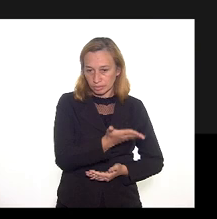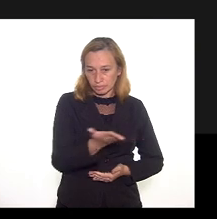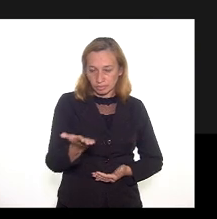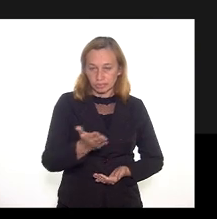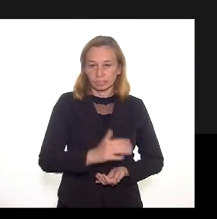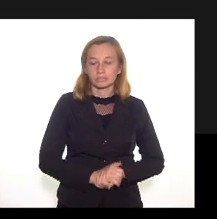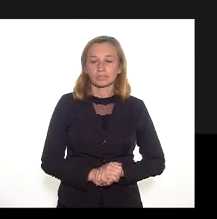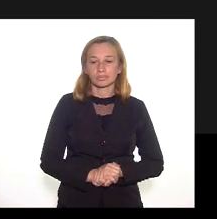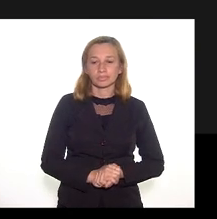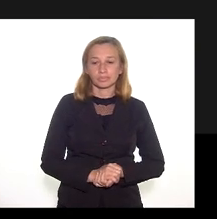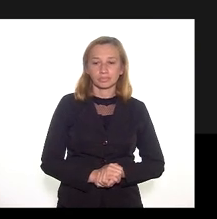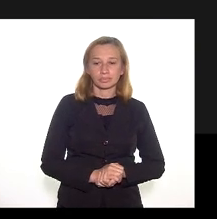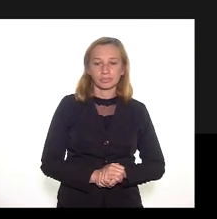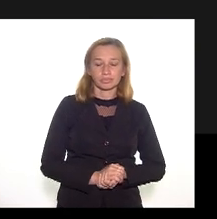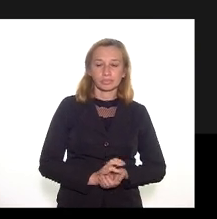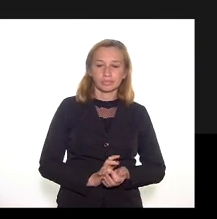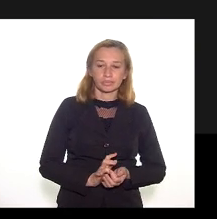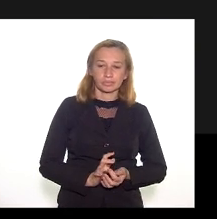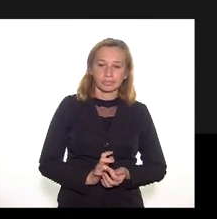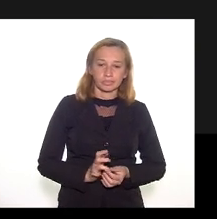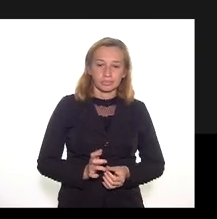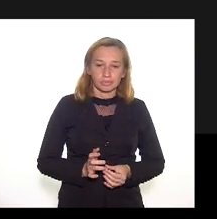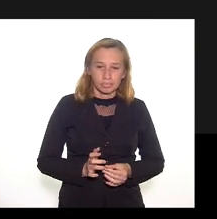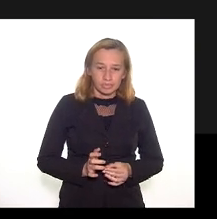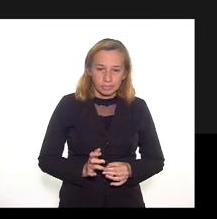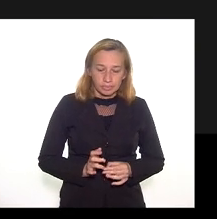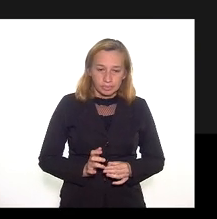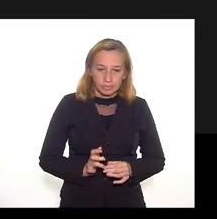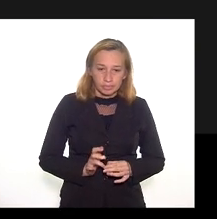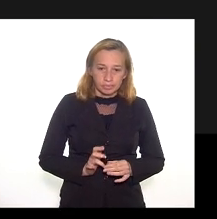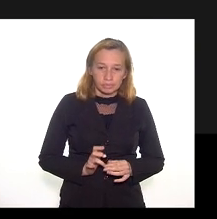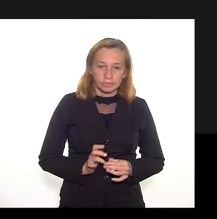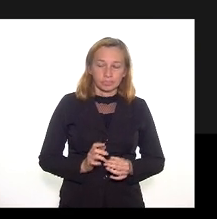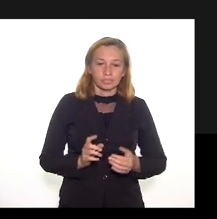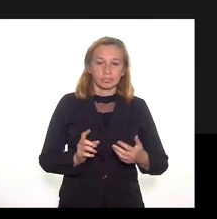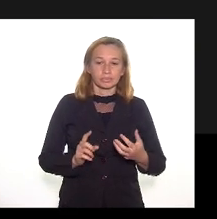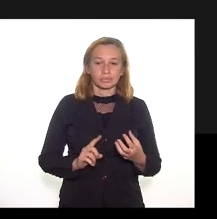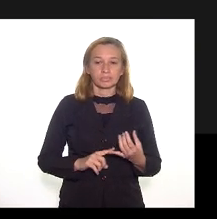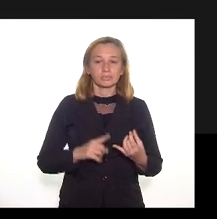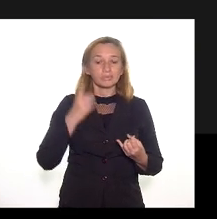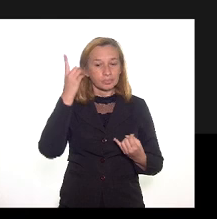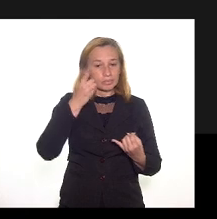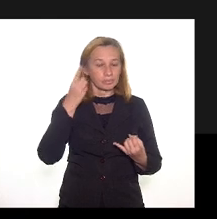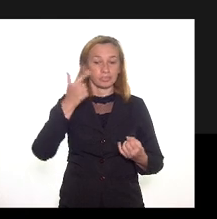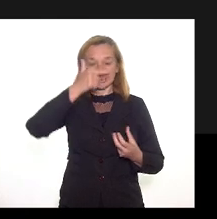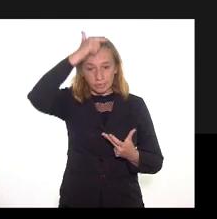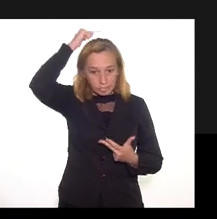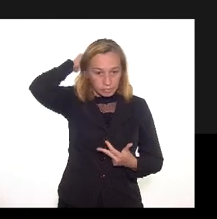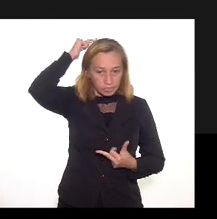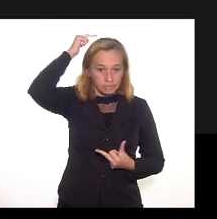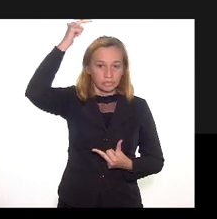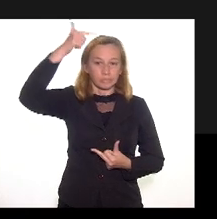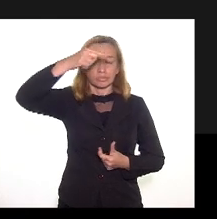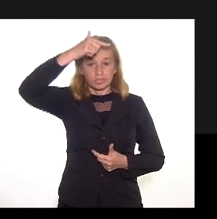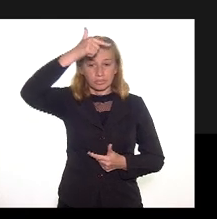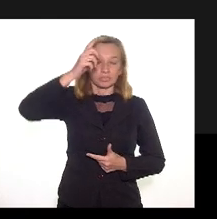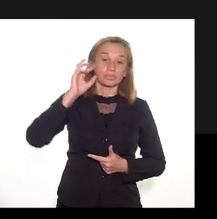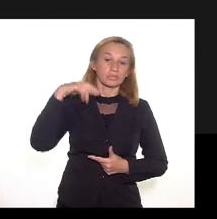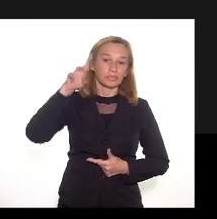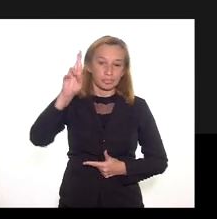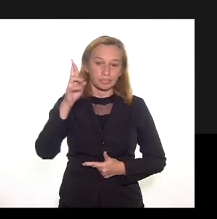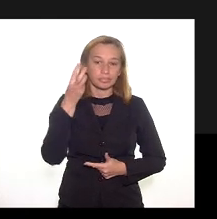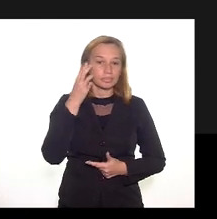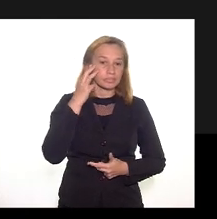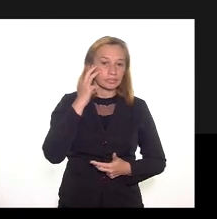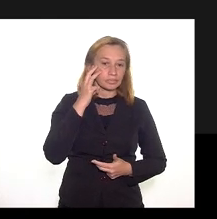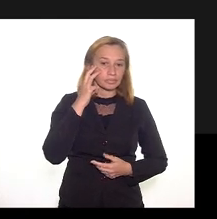deputado permitirem a sequência é deputado Luiz Paulo deputado Eliomar e deputado Valdeque